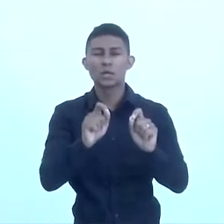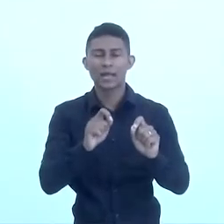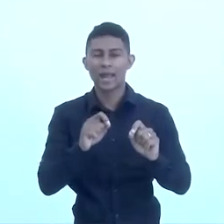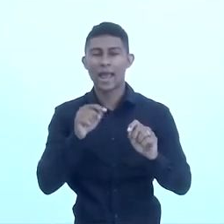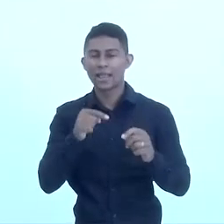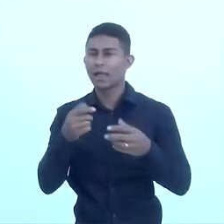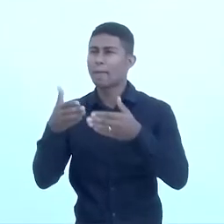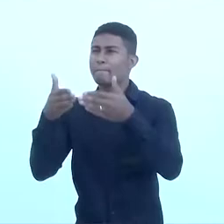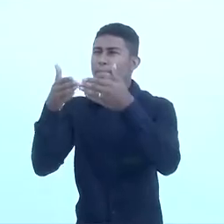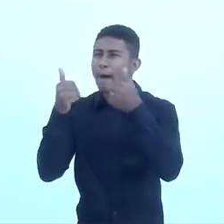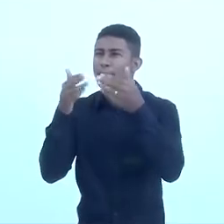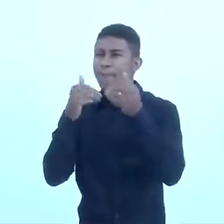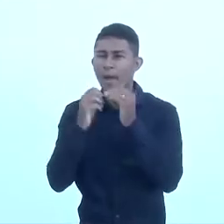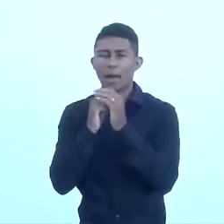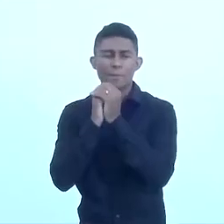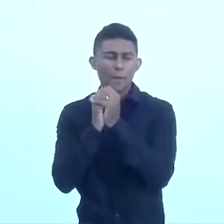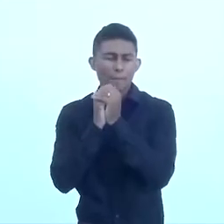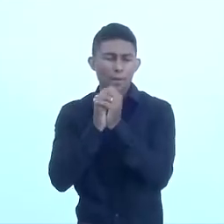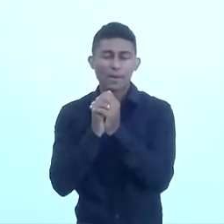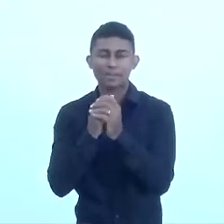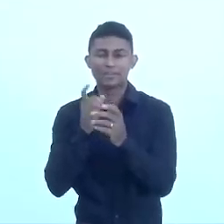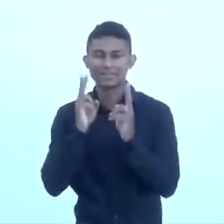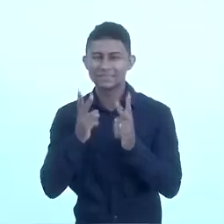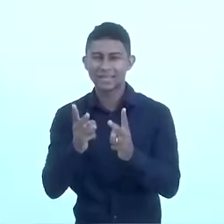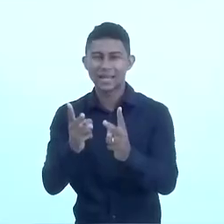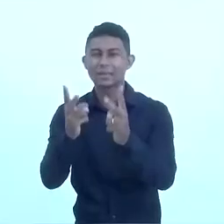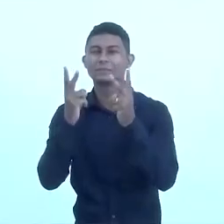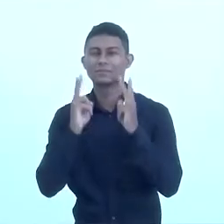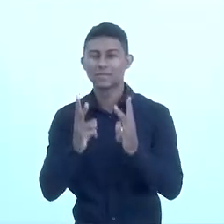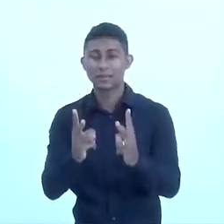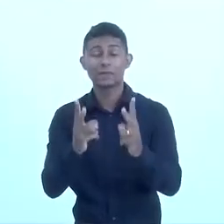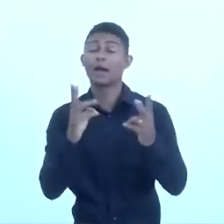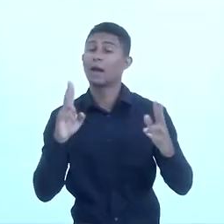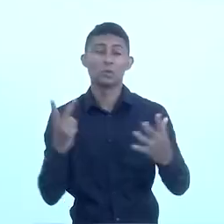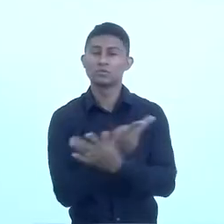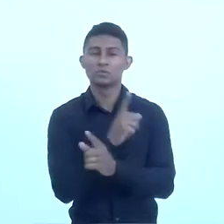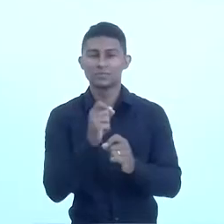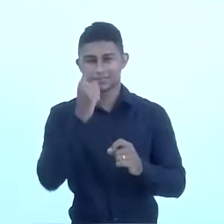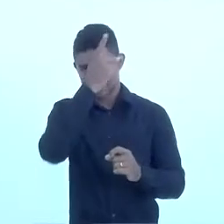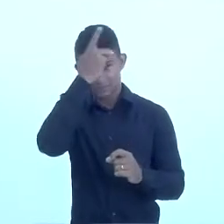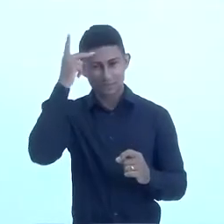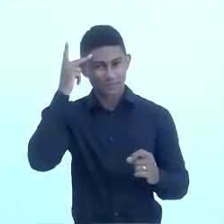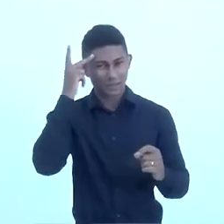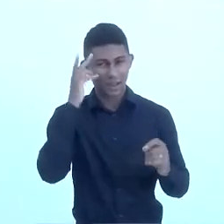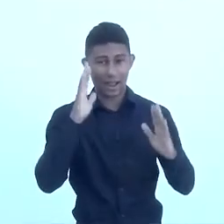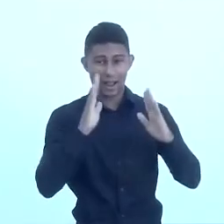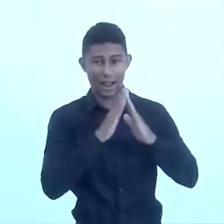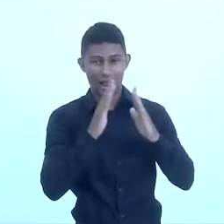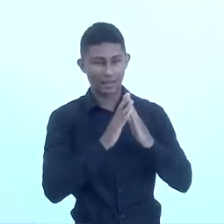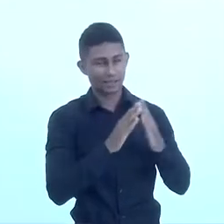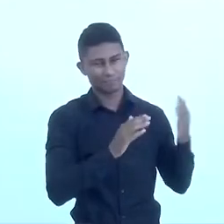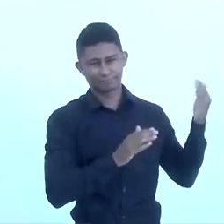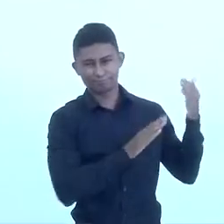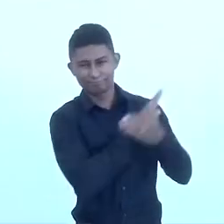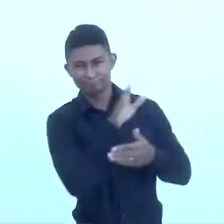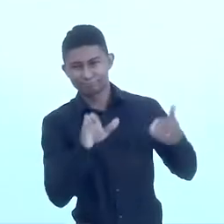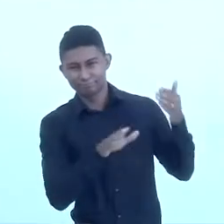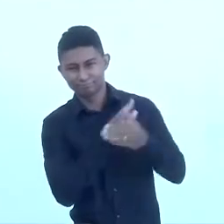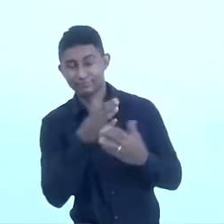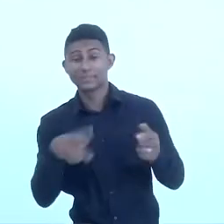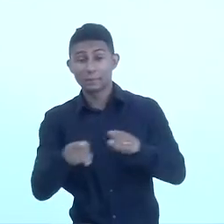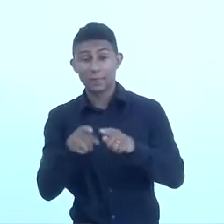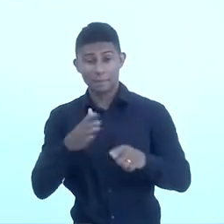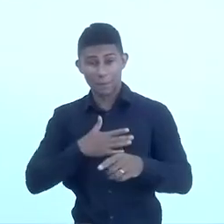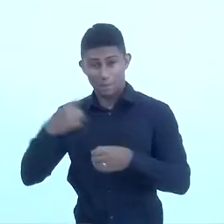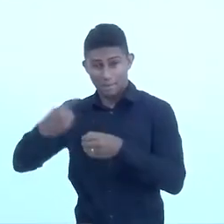Ela benzia, né? Ela Vovó então, também. Formava filas. Várias Toda coisas em esquina, comum, que no legal. meu bairro,